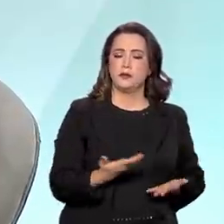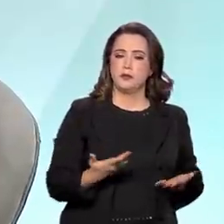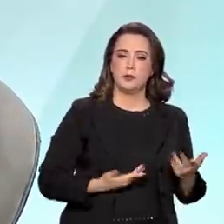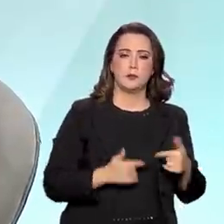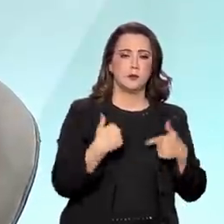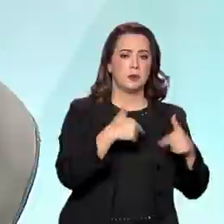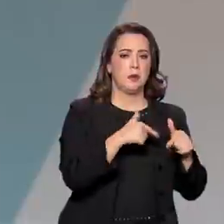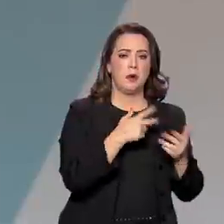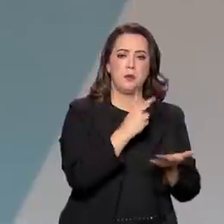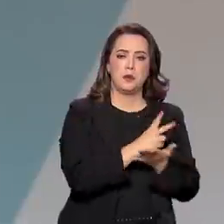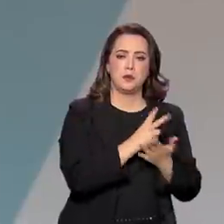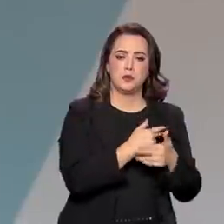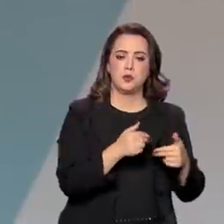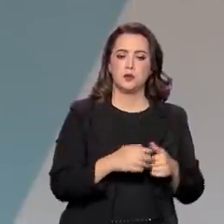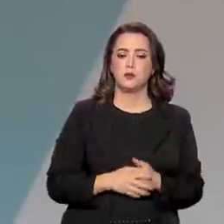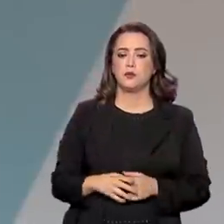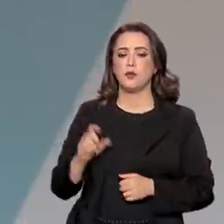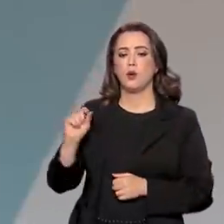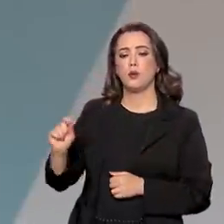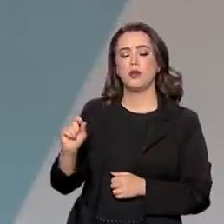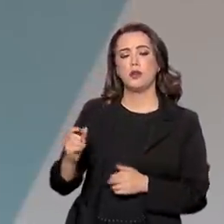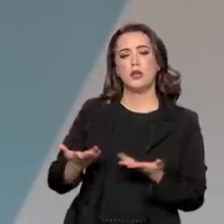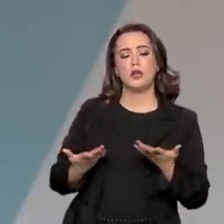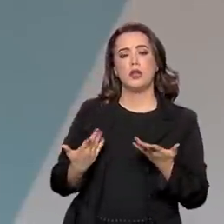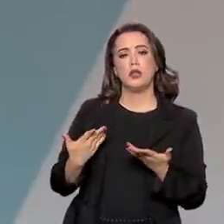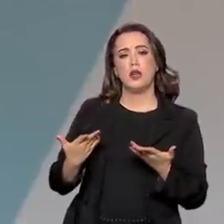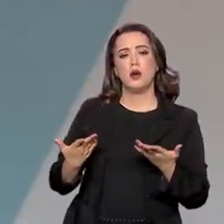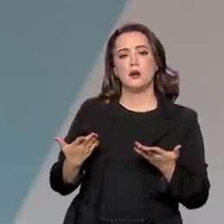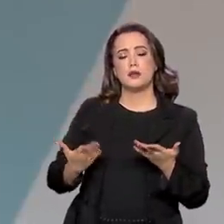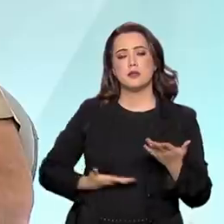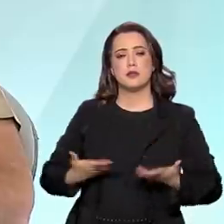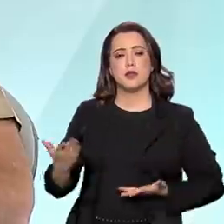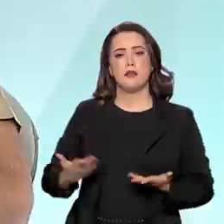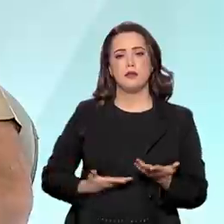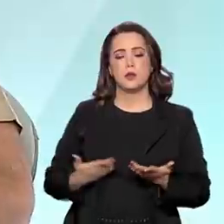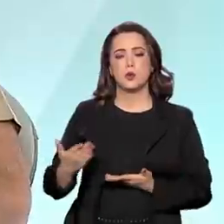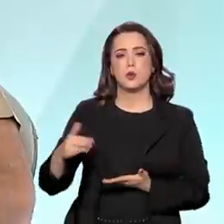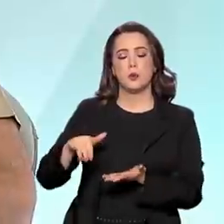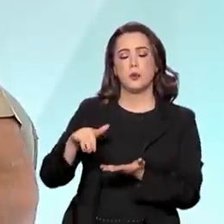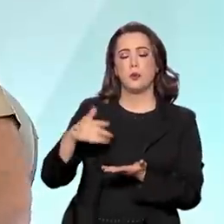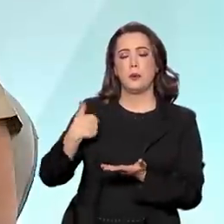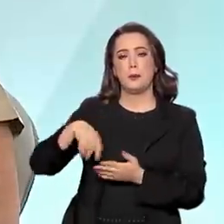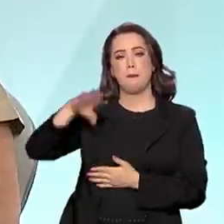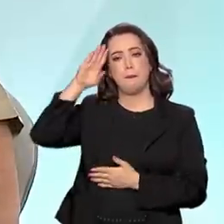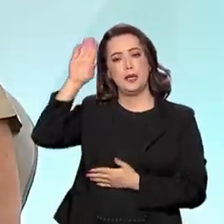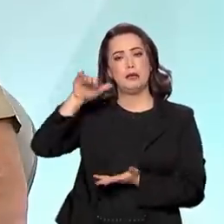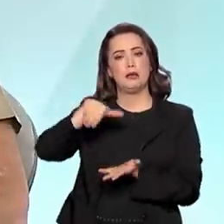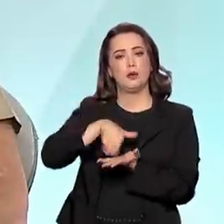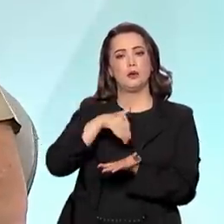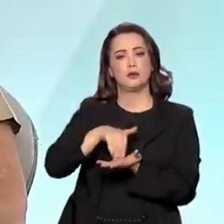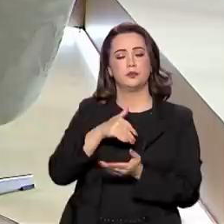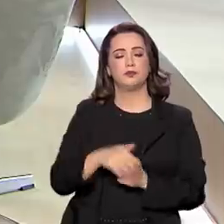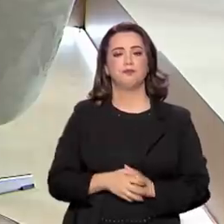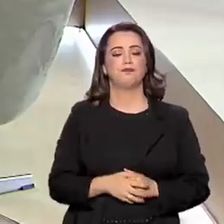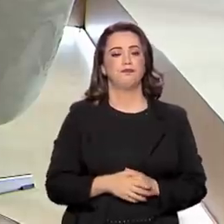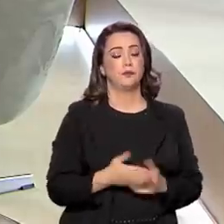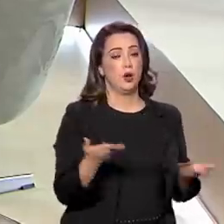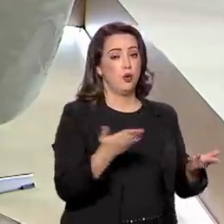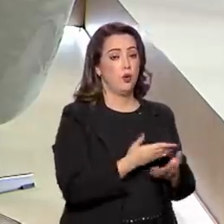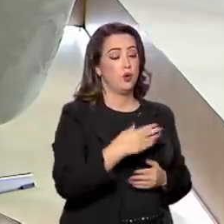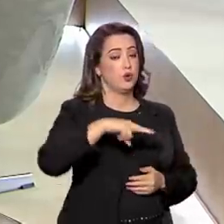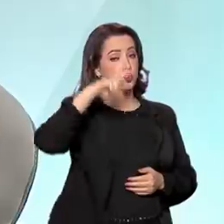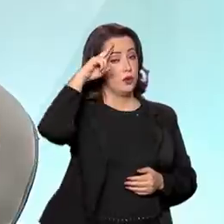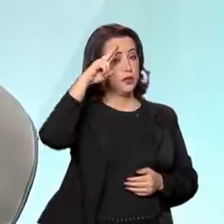continua sendo funciona mesmo jeito que que seria esse serviço militar por constrição o exército hoje brasileiro tá com 220 mil homens